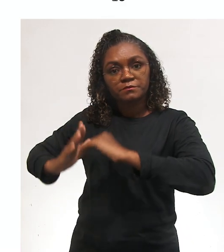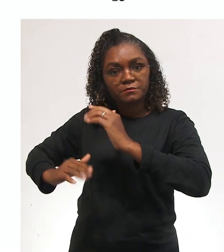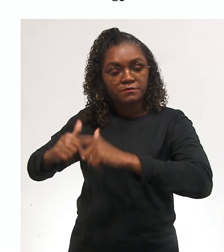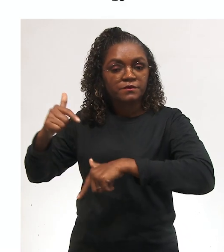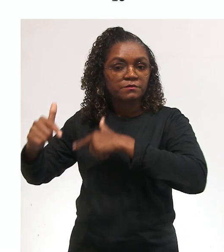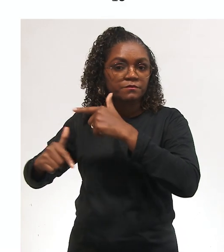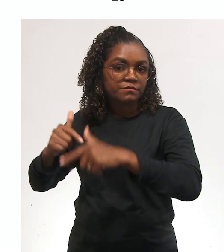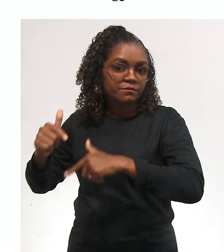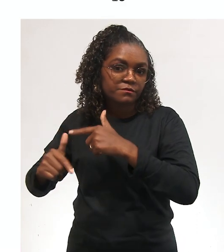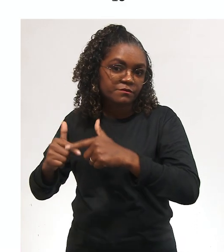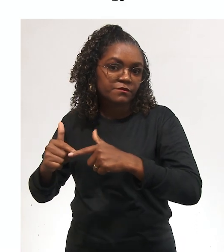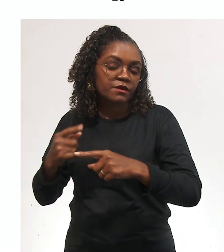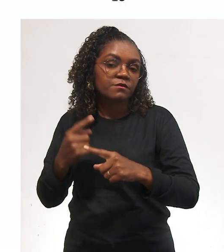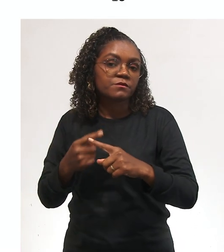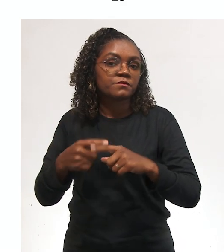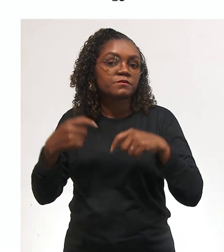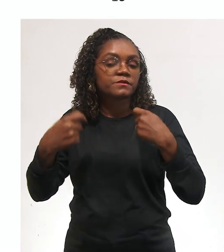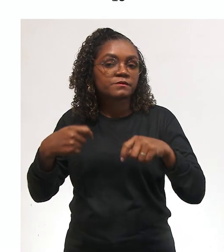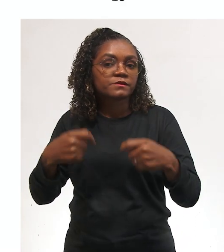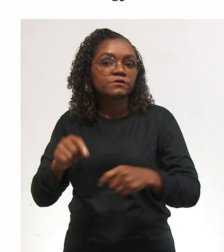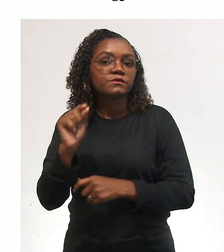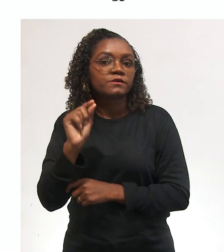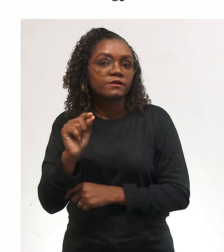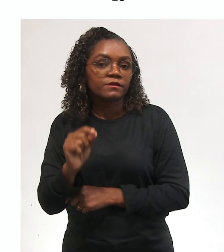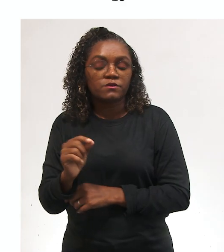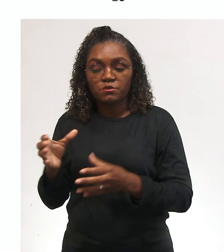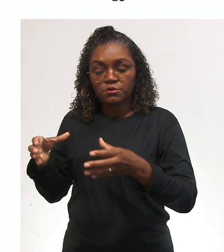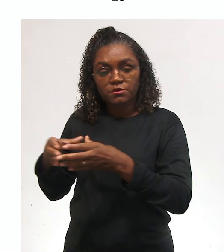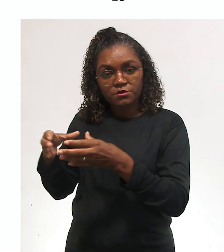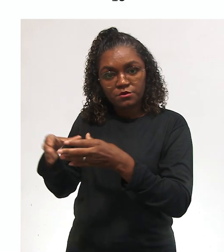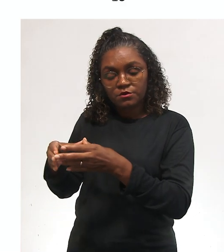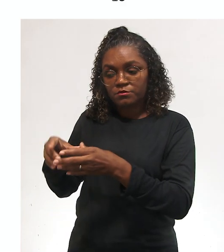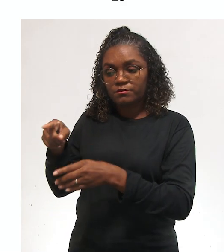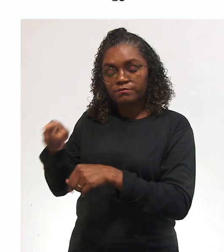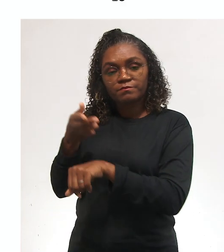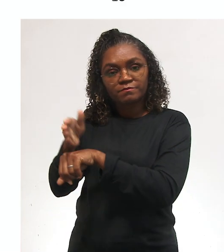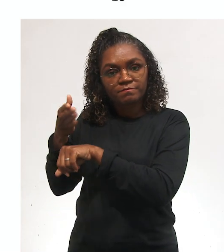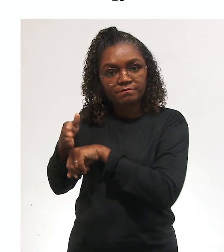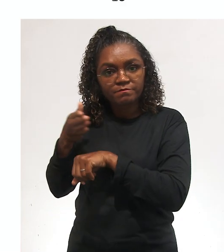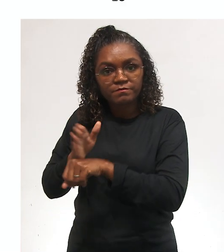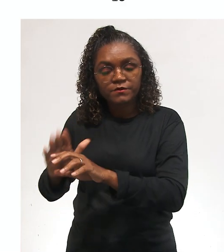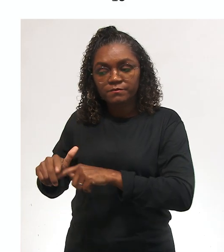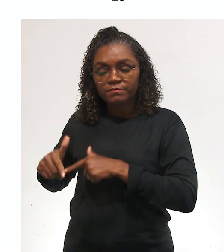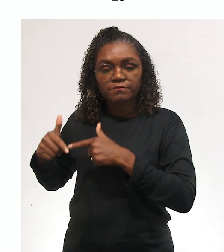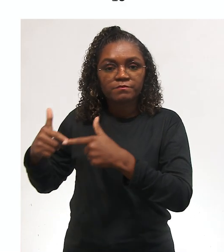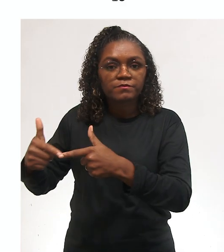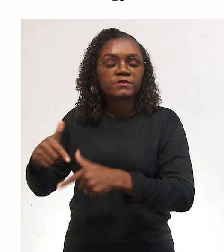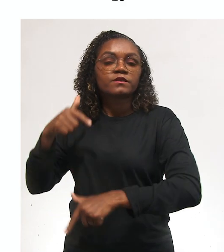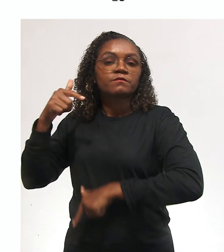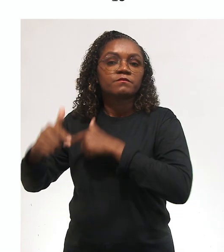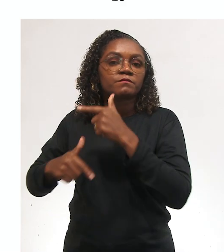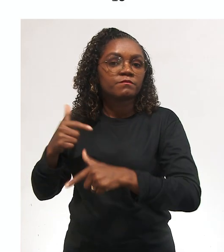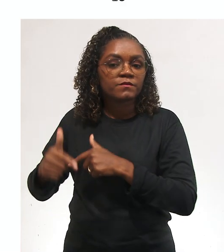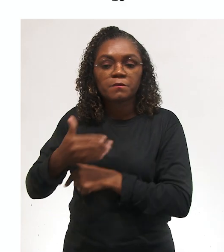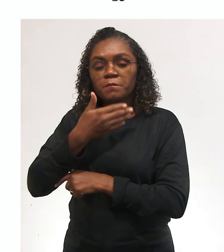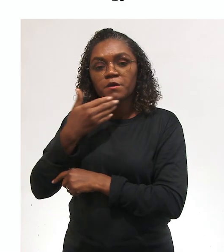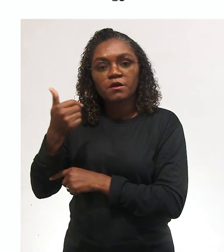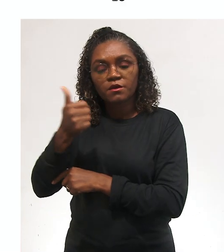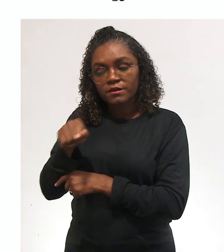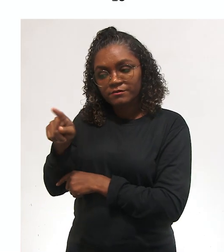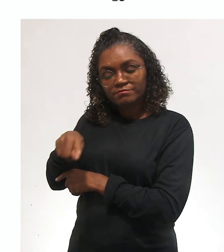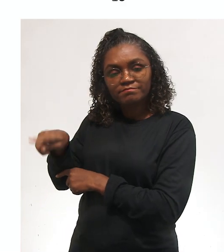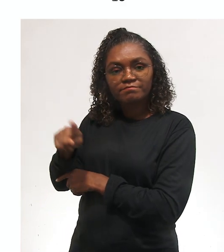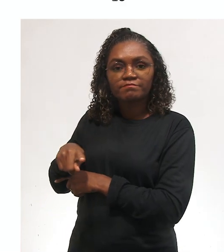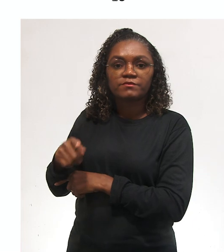ser que esteja na mão de obra mesmo, a gente precisa buscar uma equipe treinada, melhorar a forma